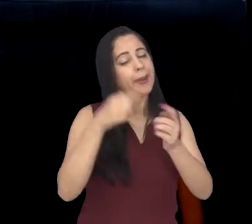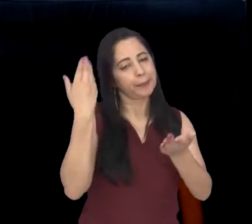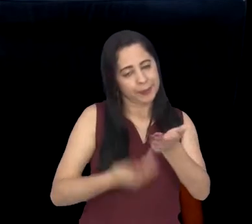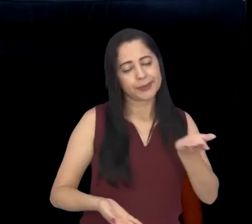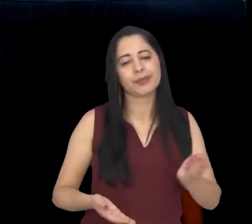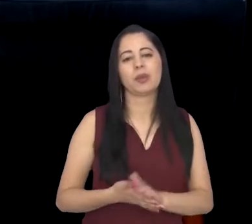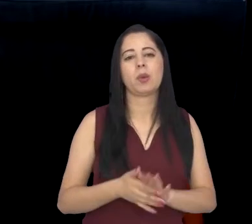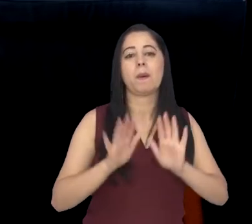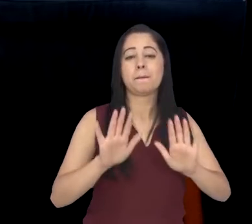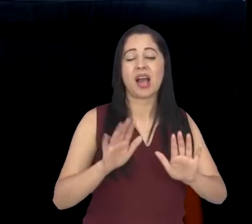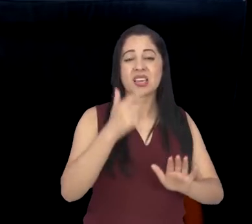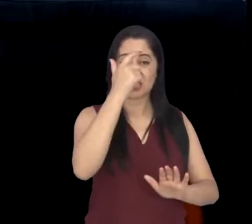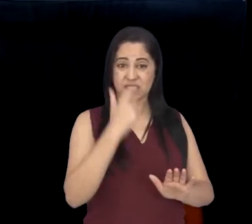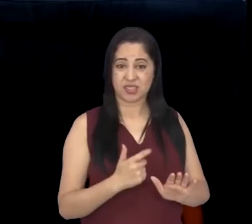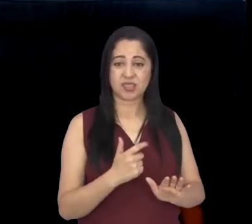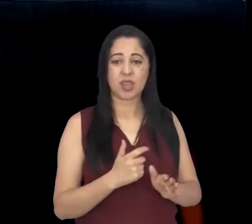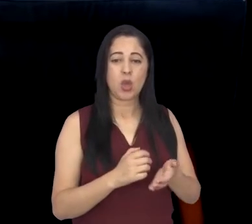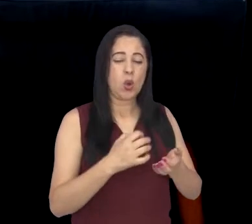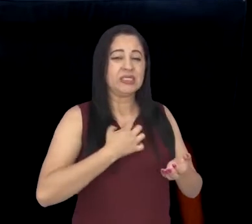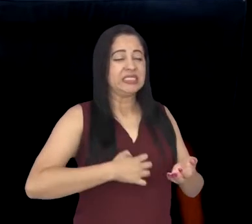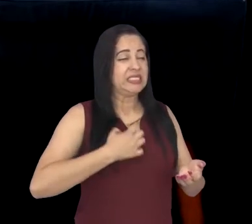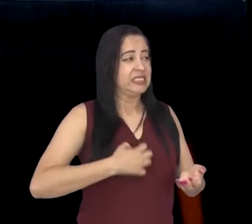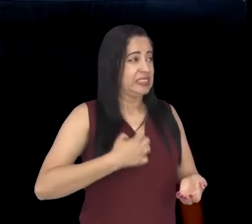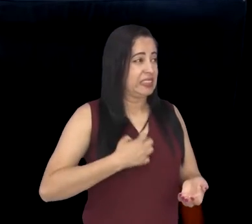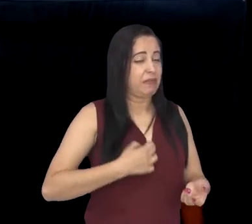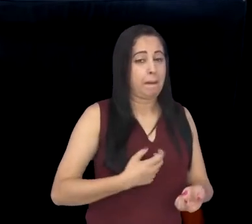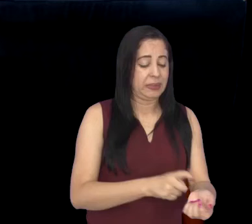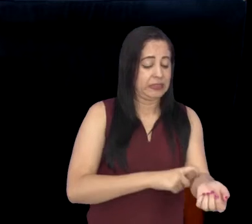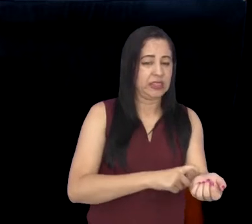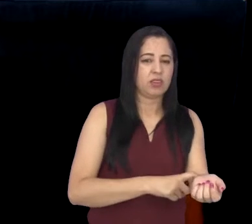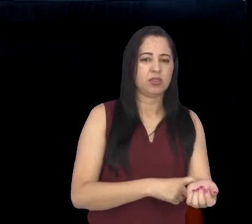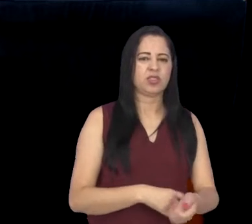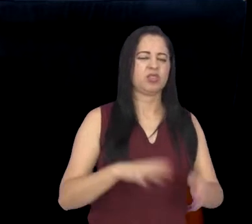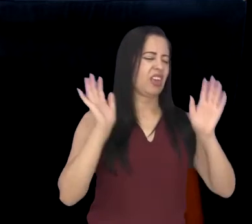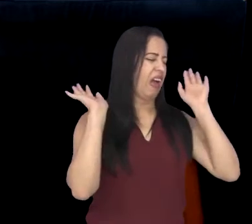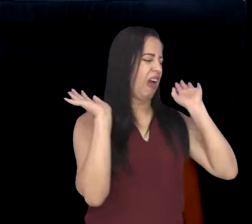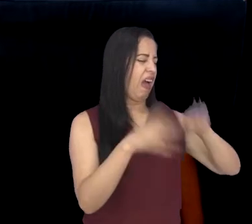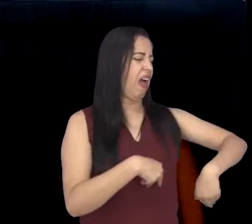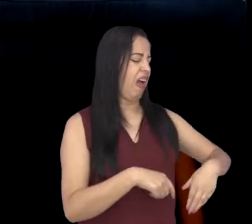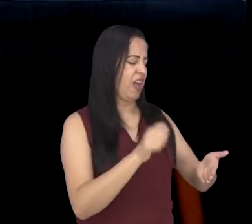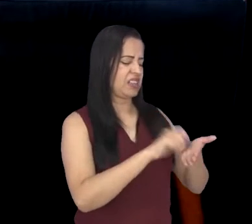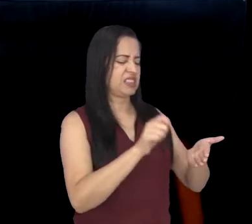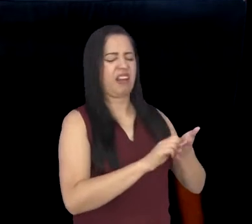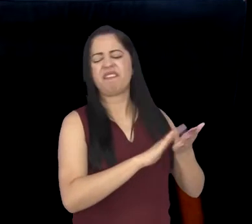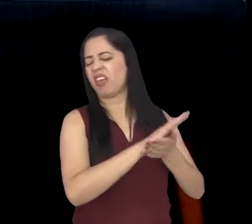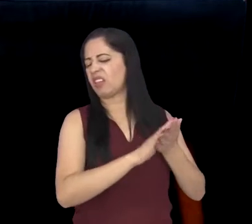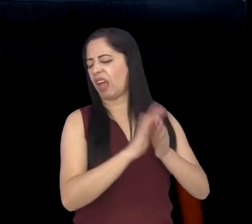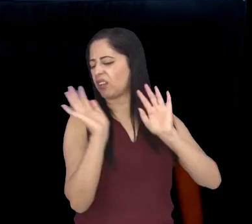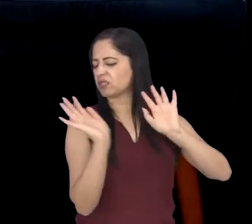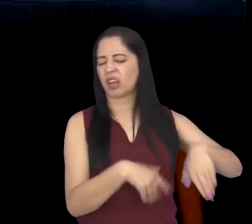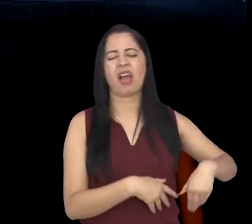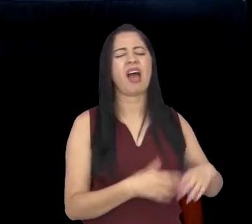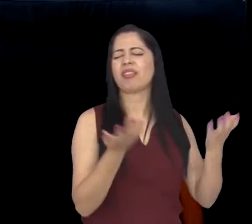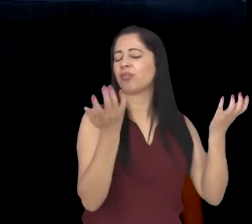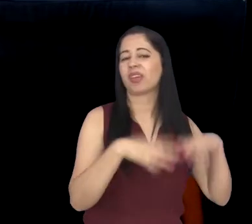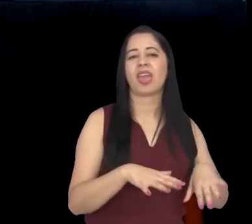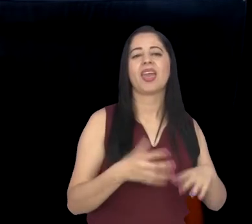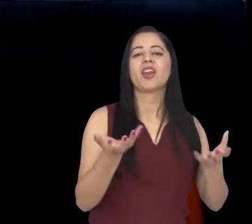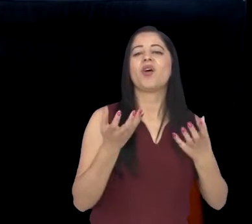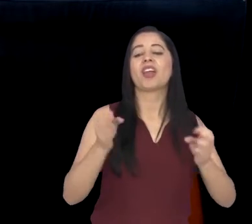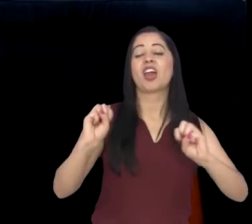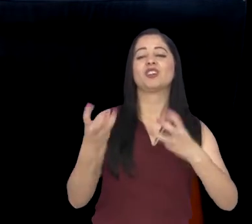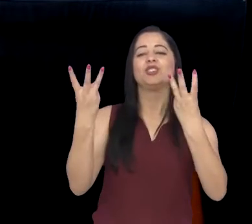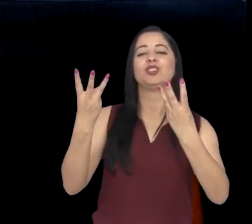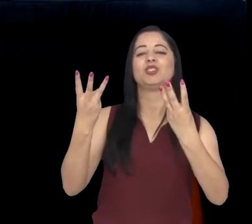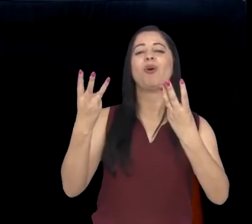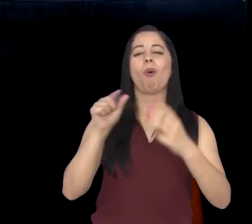cheguei até a fazer, mas eu estava tão bravo com a situação e que eu falei, não vou escrever nada, porque eu tinha um show do Roberto Carlos na